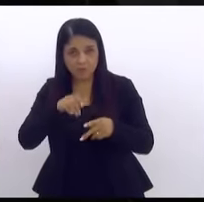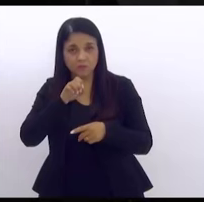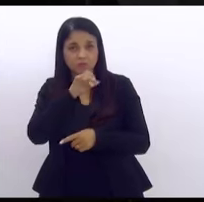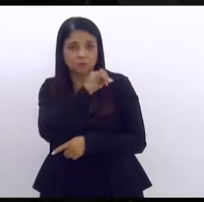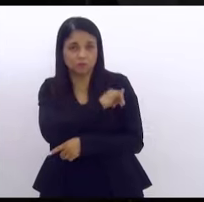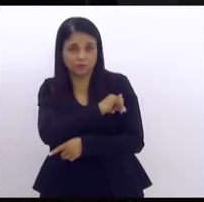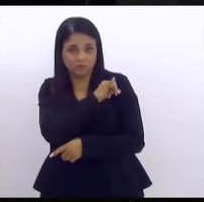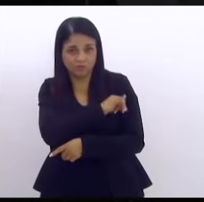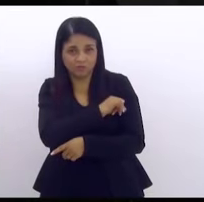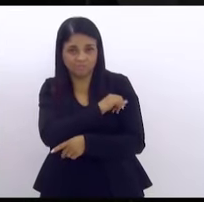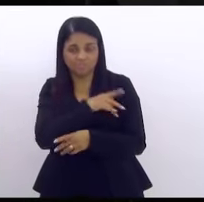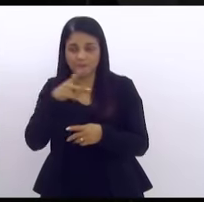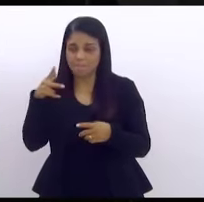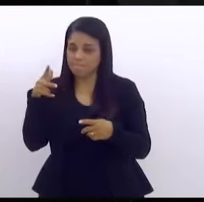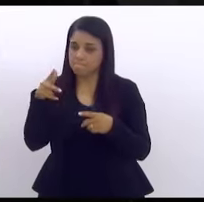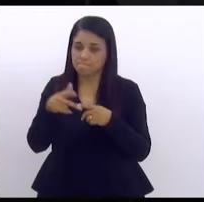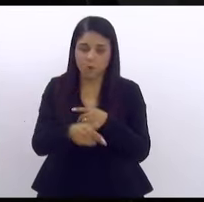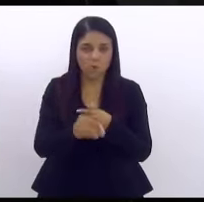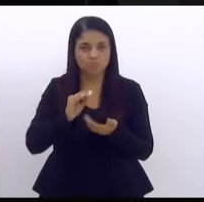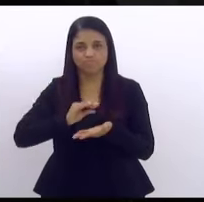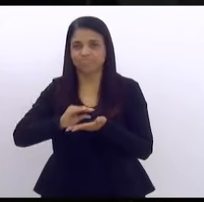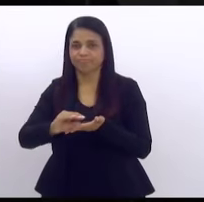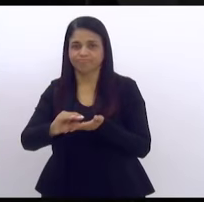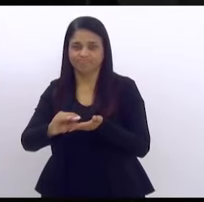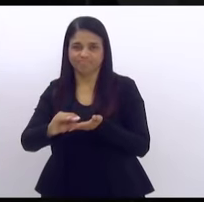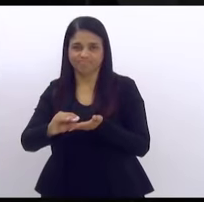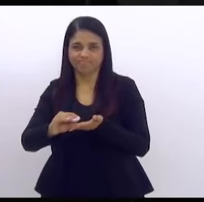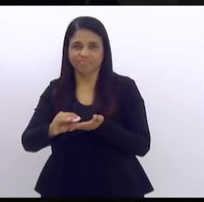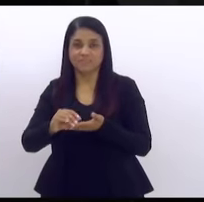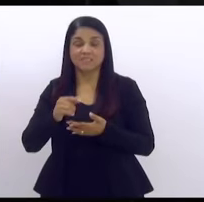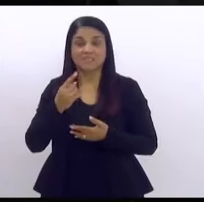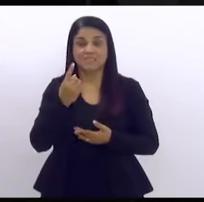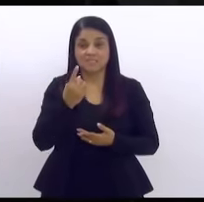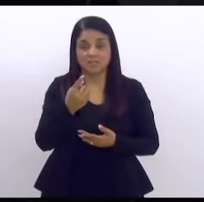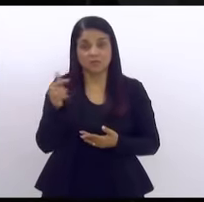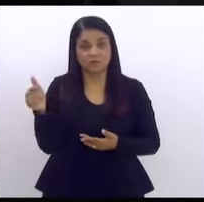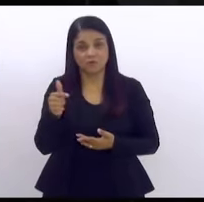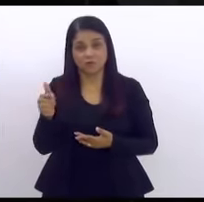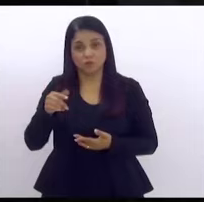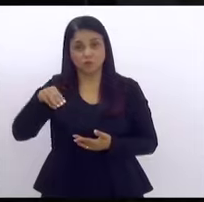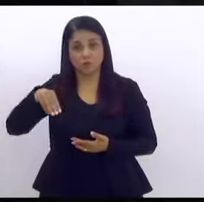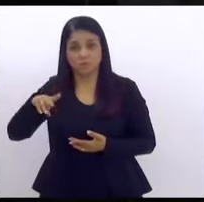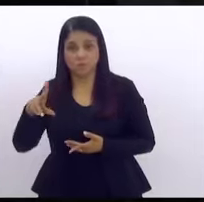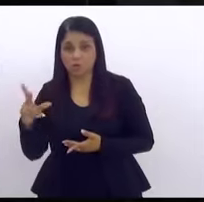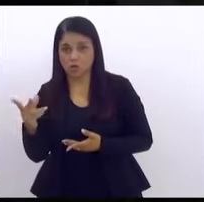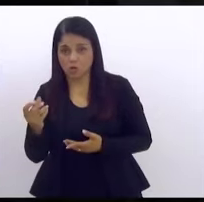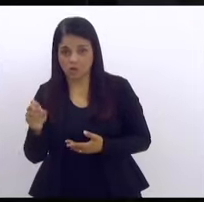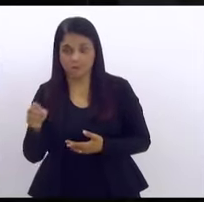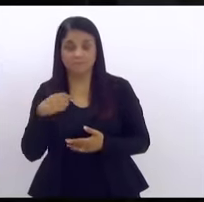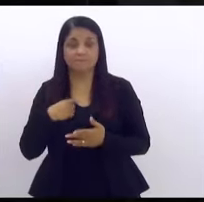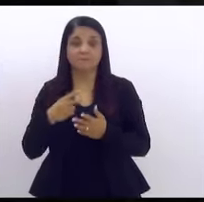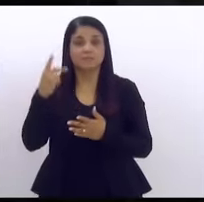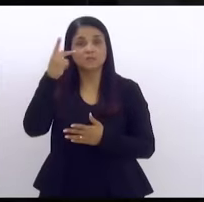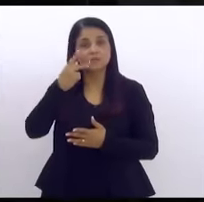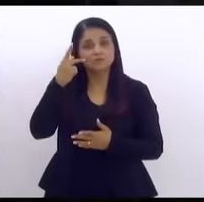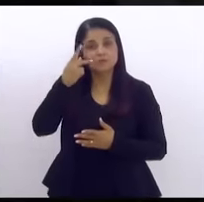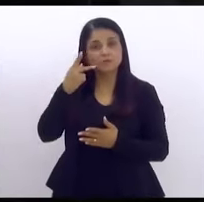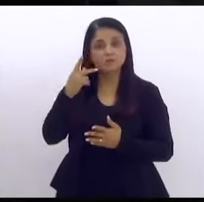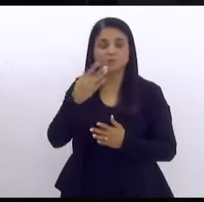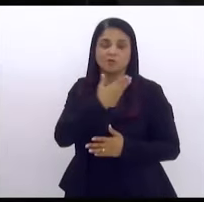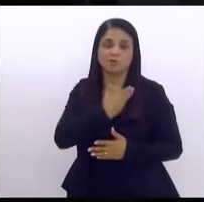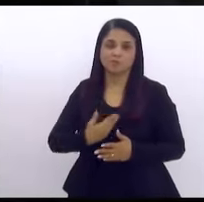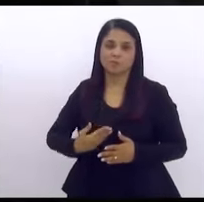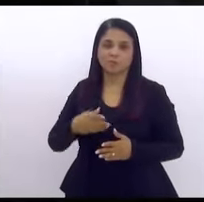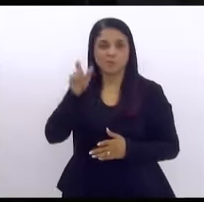corte significativo, menos 122 milhões. E aí a política pública para as mulheres também